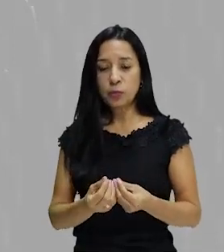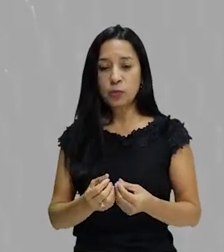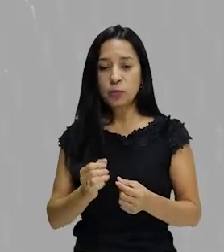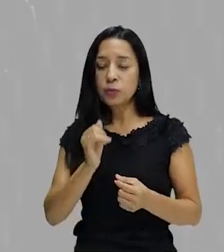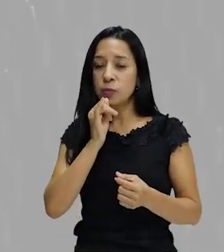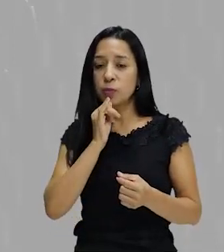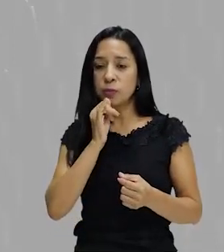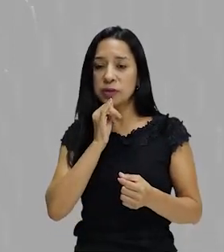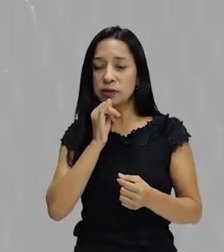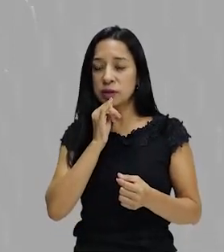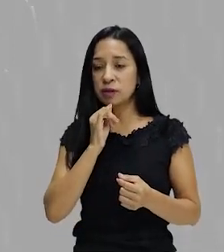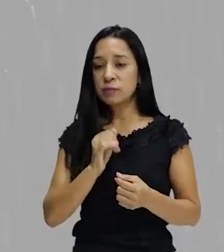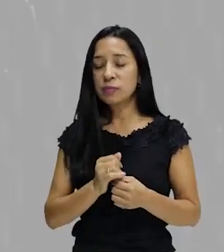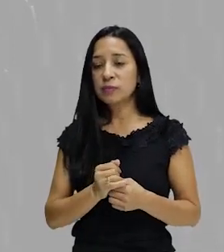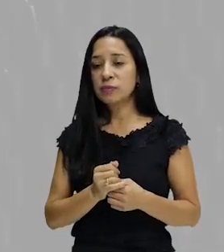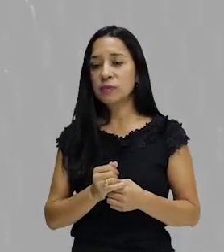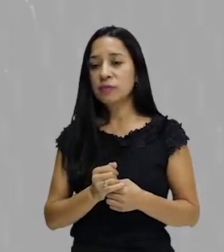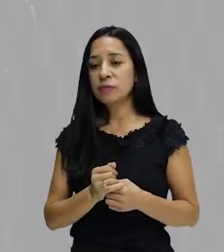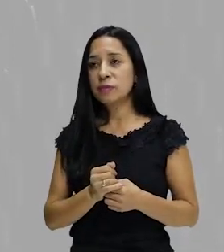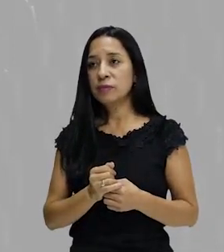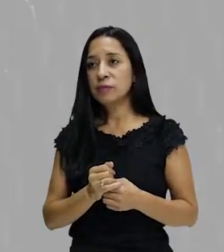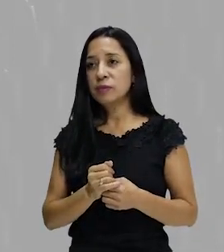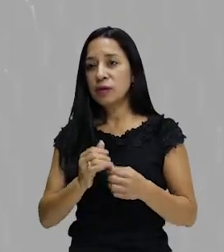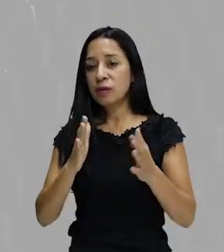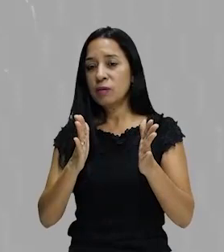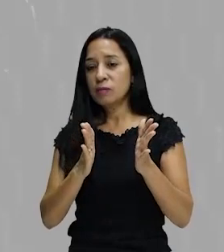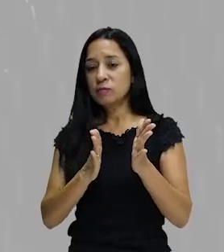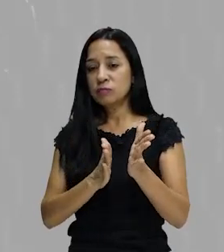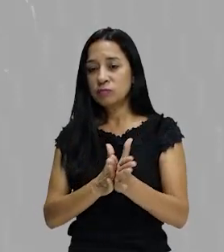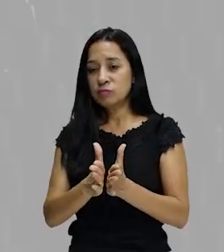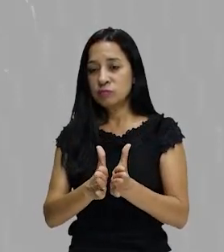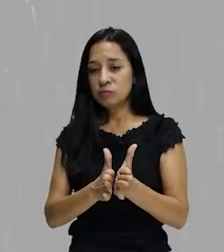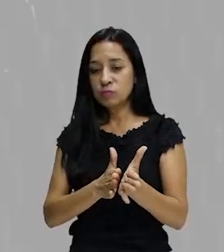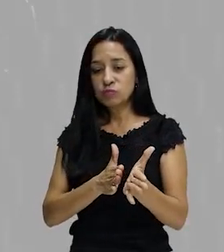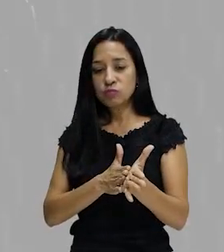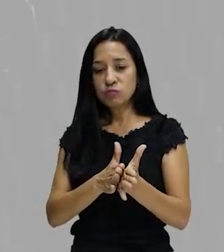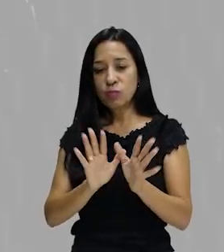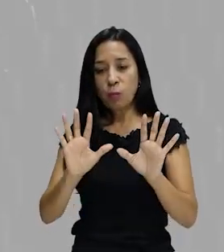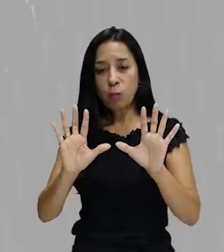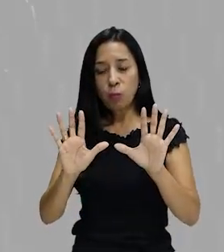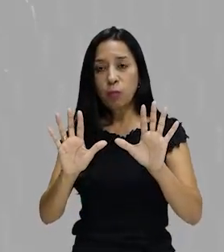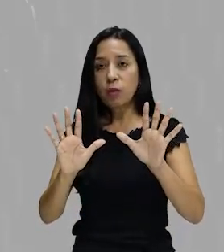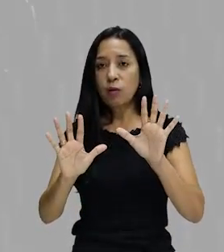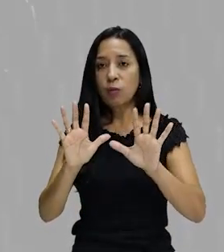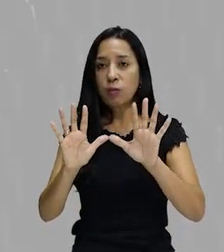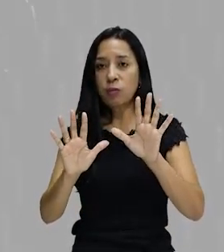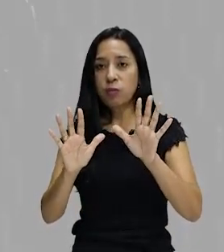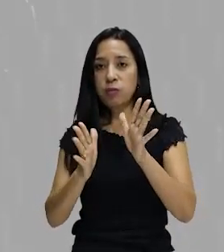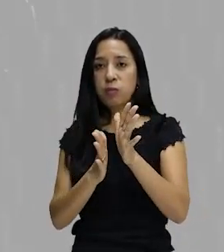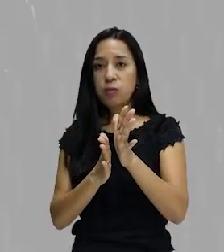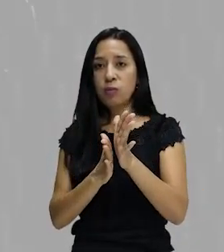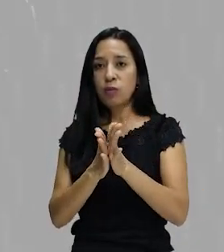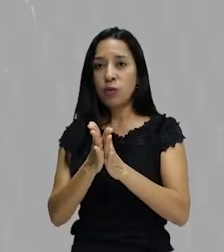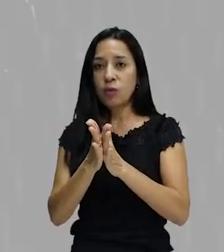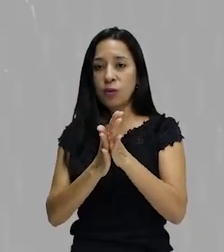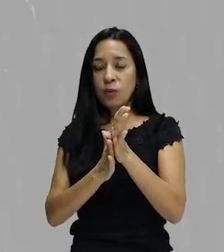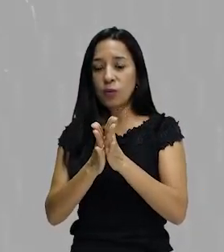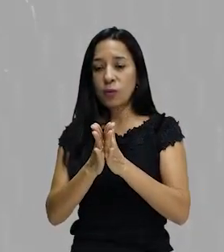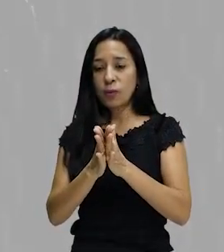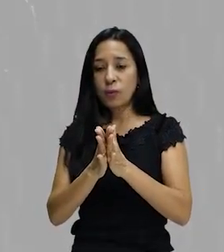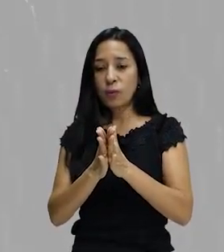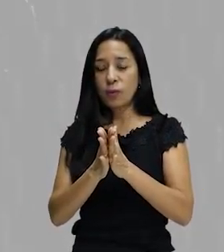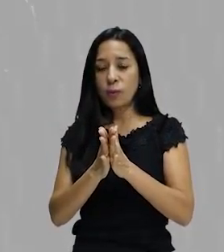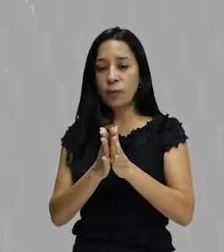acontece aí é você, por exemplo, atritar uma mão com a outra. Quando você atrita as duas mãos, você percebe